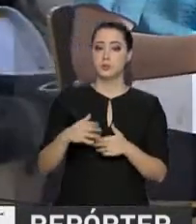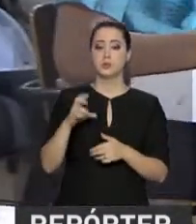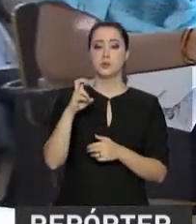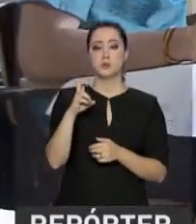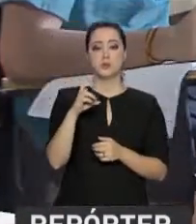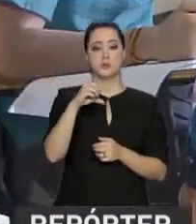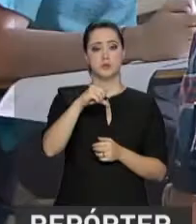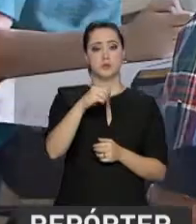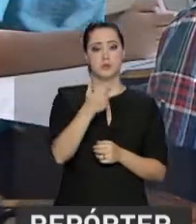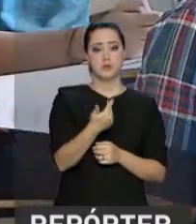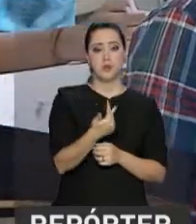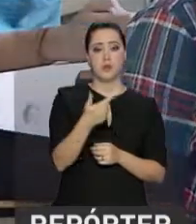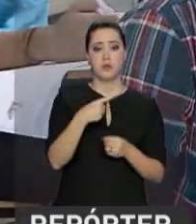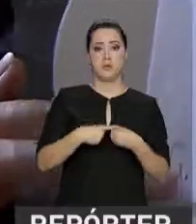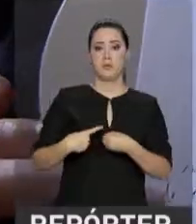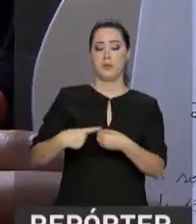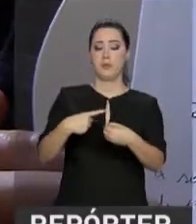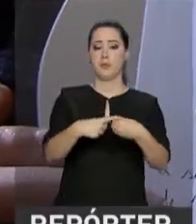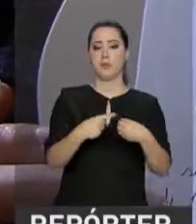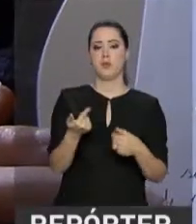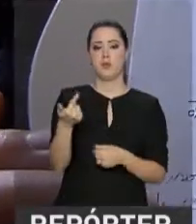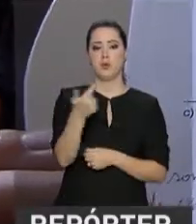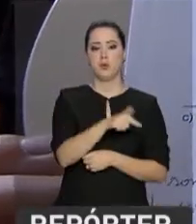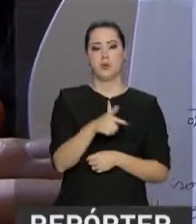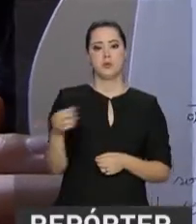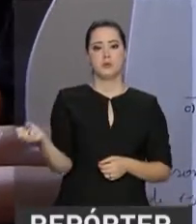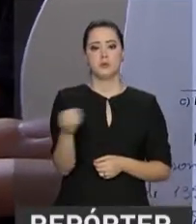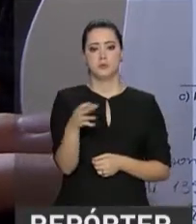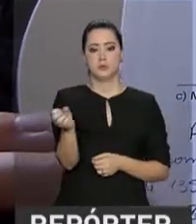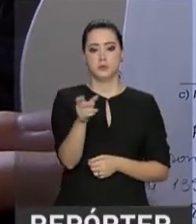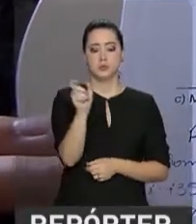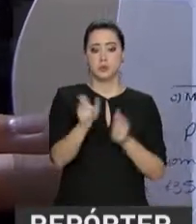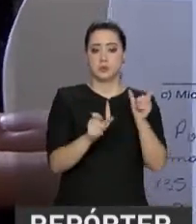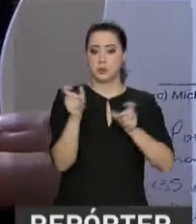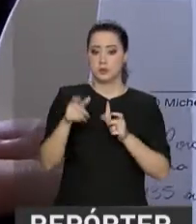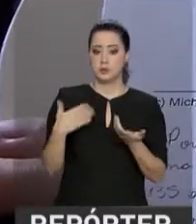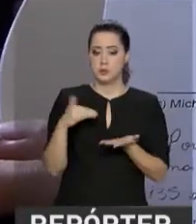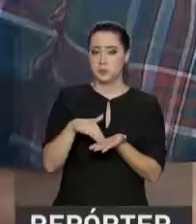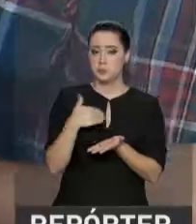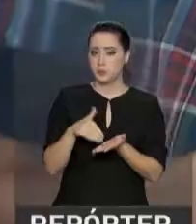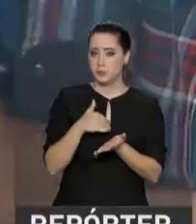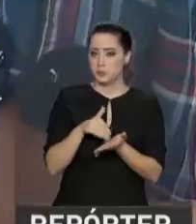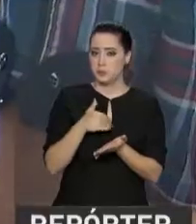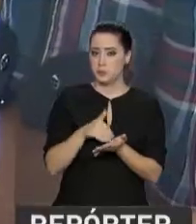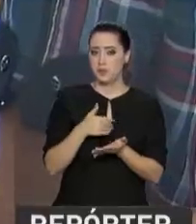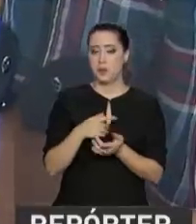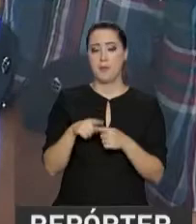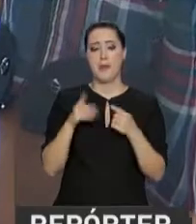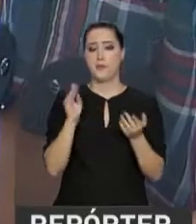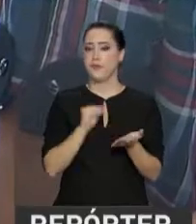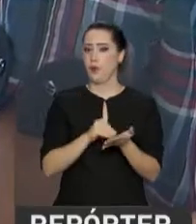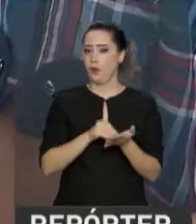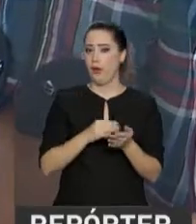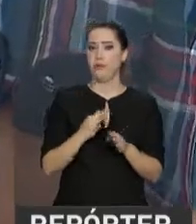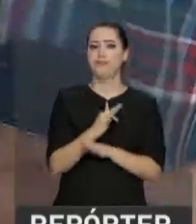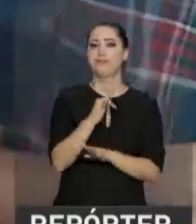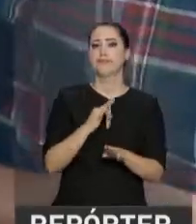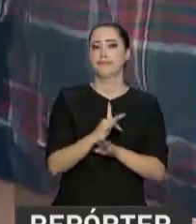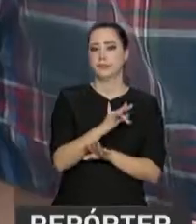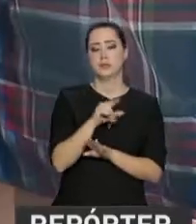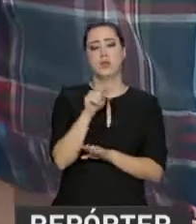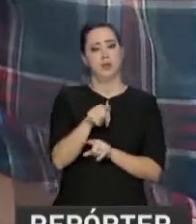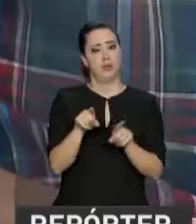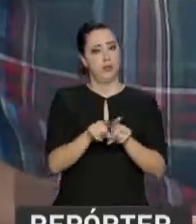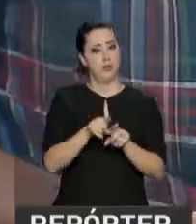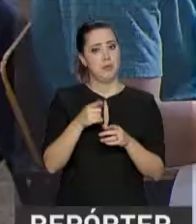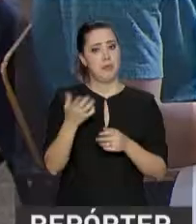592 municípios outra novidade é que os candidatos que se inscreverem e não fizerem a prova mas desejarem fazer